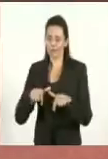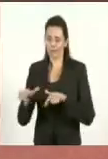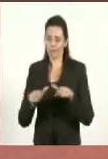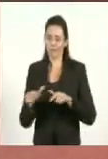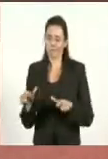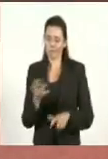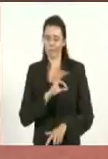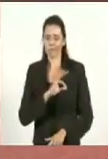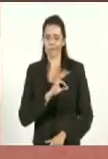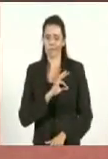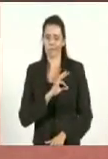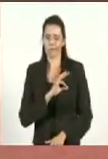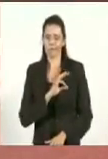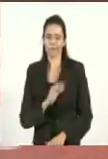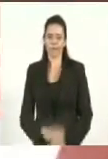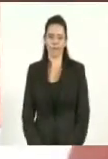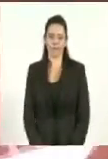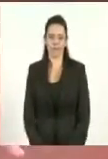grau máximo.